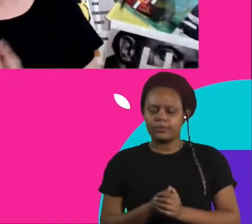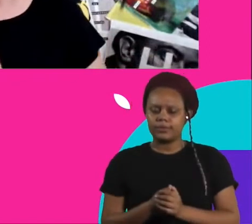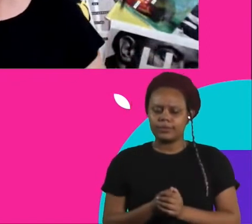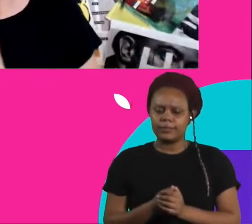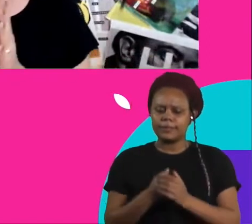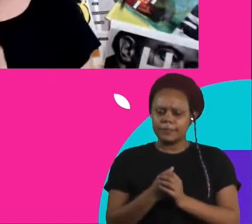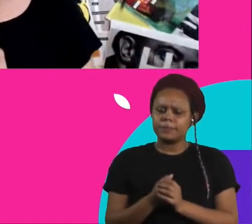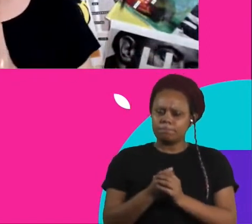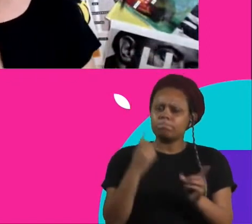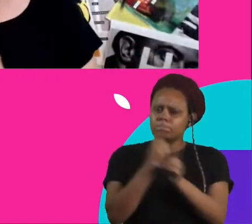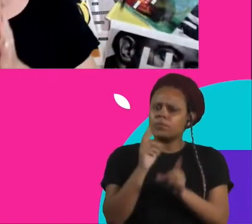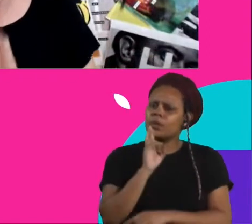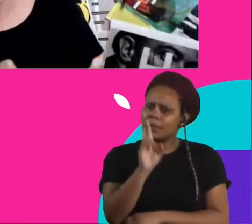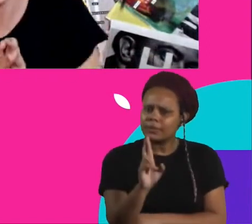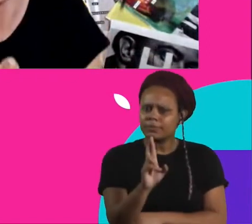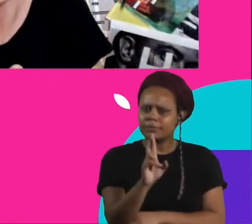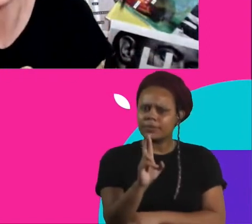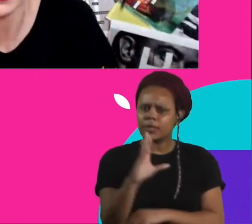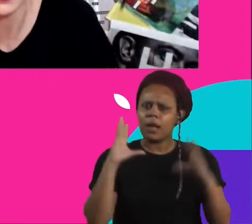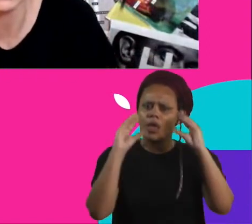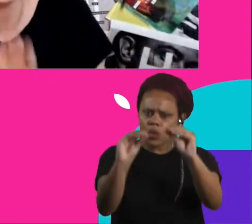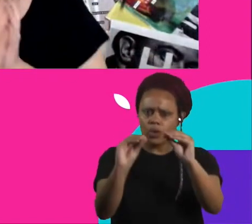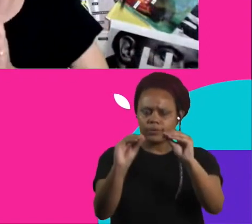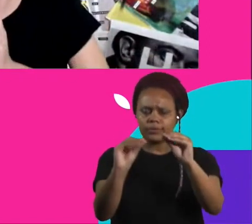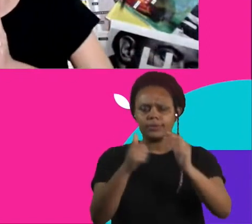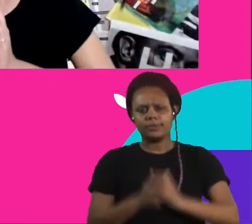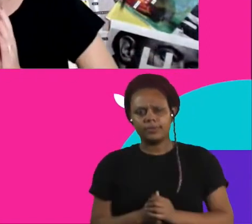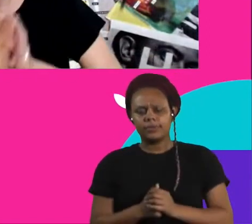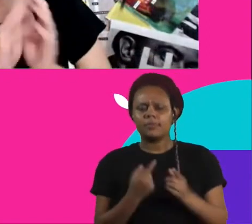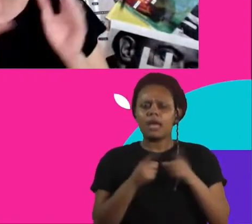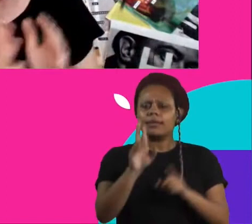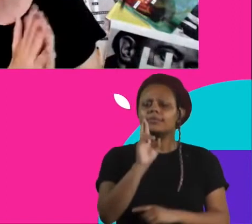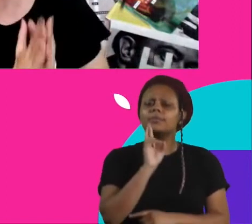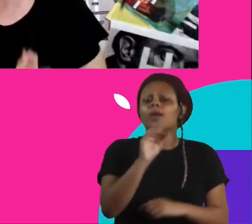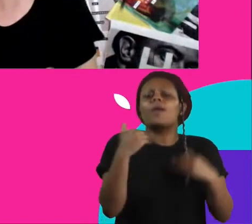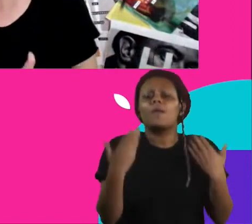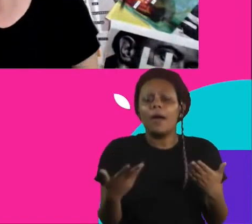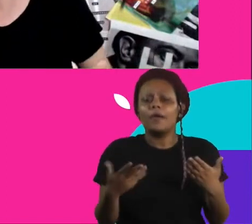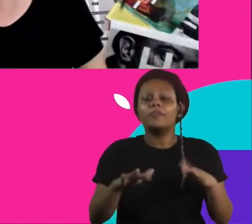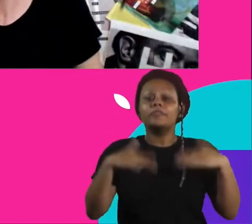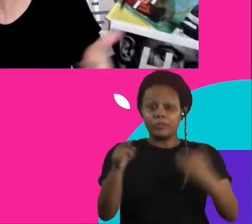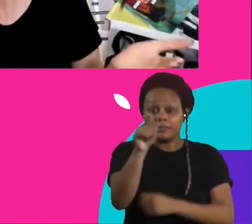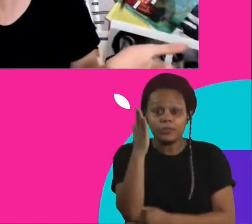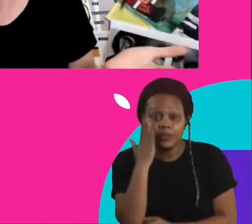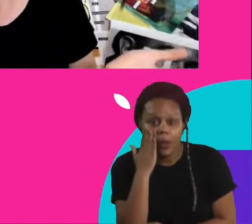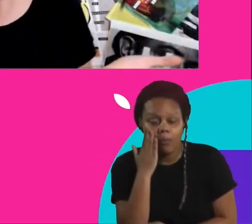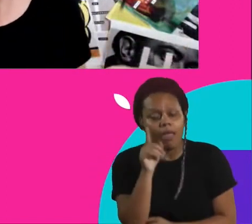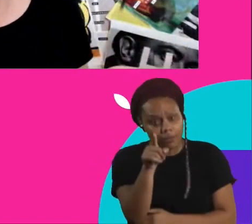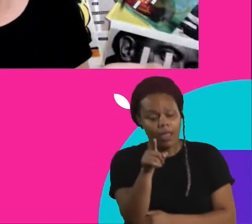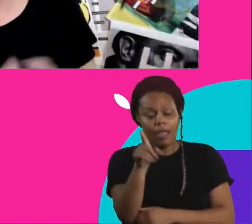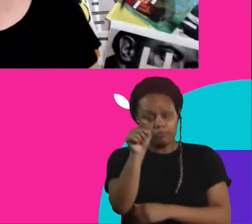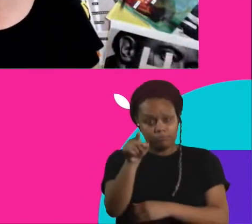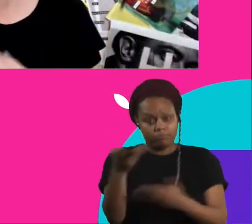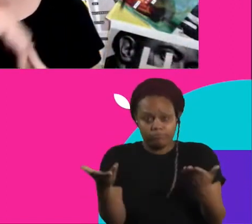todo mundo, talvez a resposta seja. Quando você souber que isso é para você, quando você tiver finalizado esse processo investigativo.